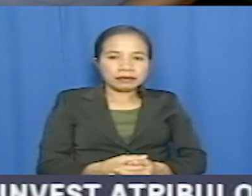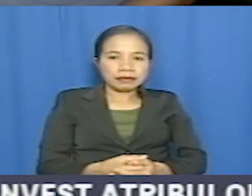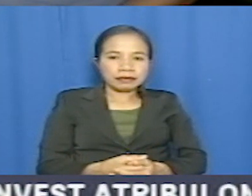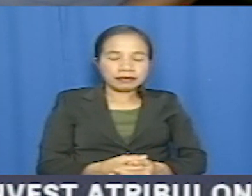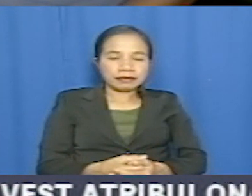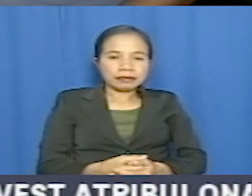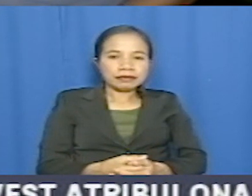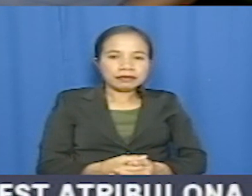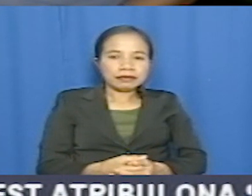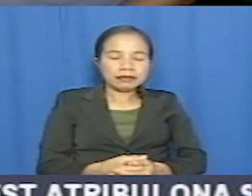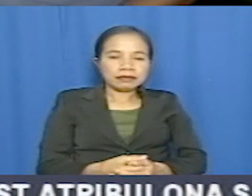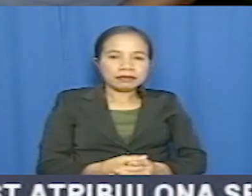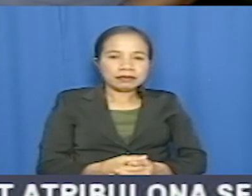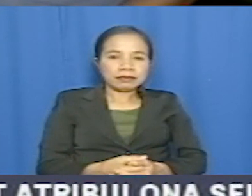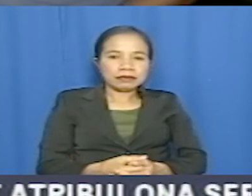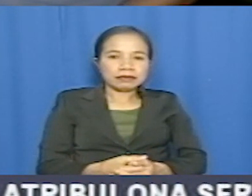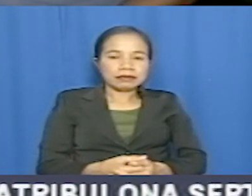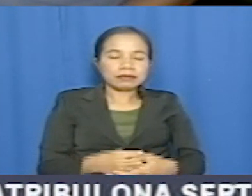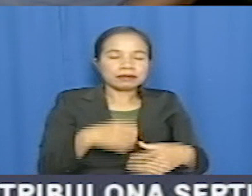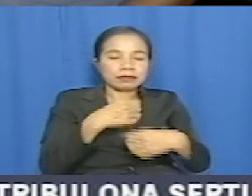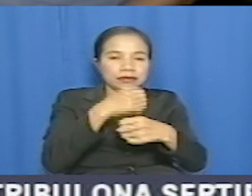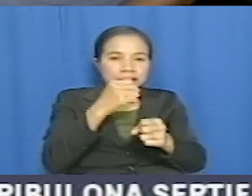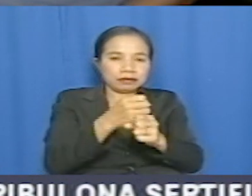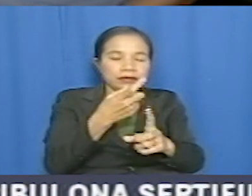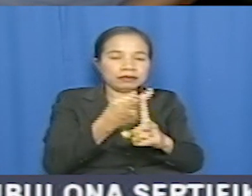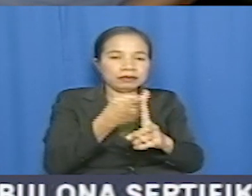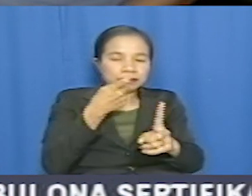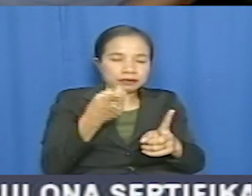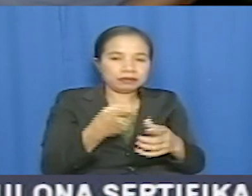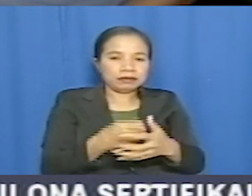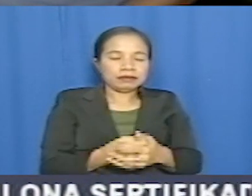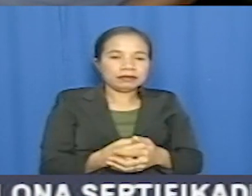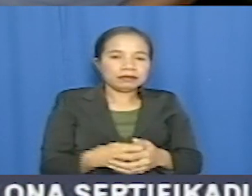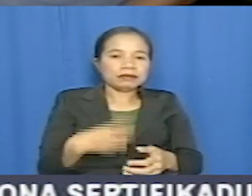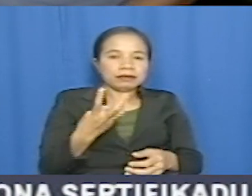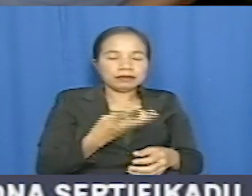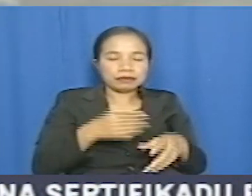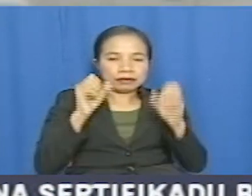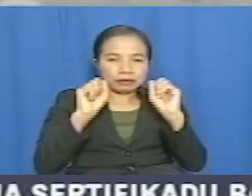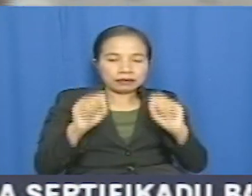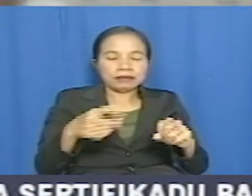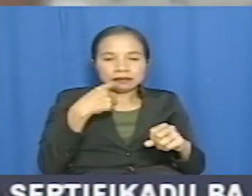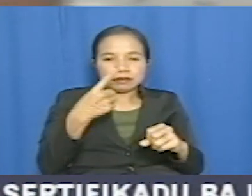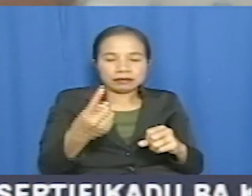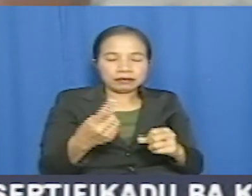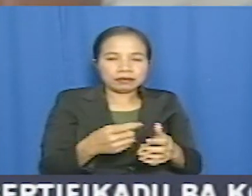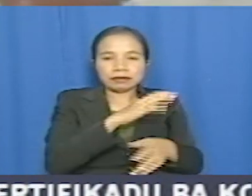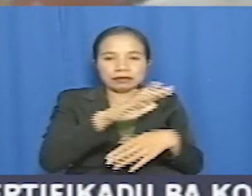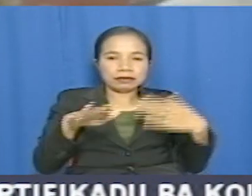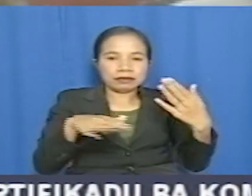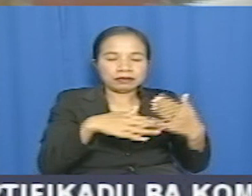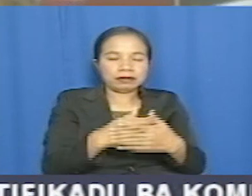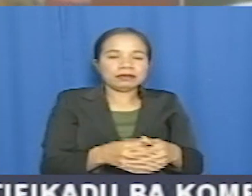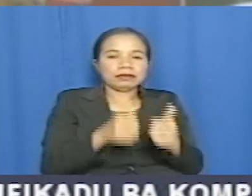I antaun ida ni safety ni ita halo acceptance husi ne ba mak ita bele dia kata pronto buat tutu ita